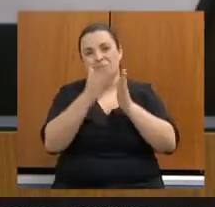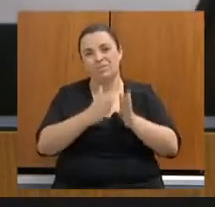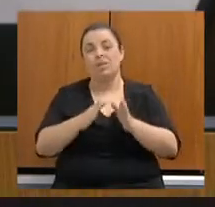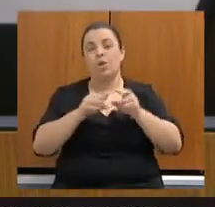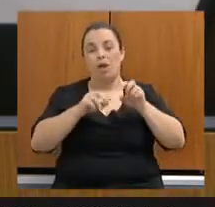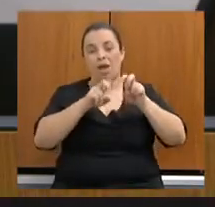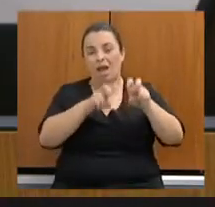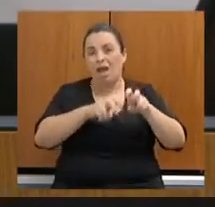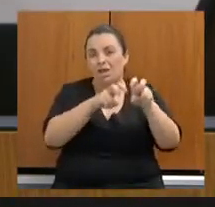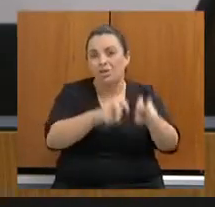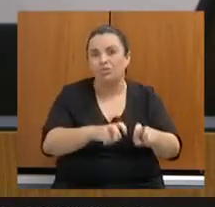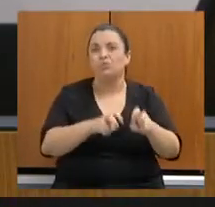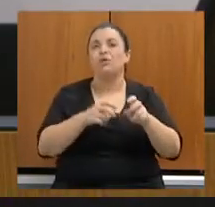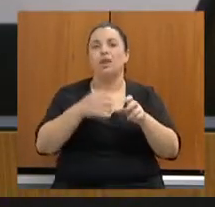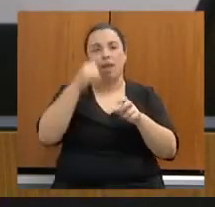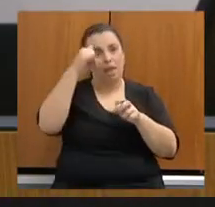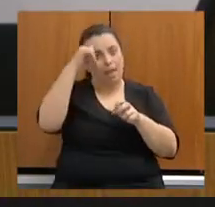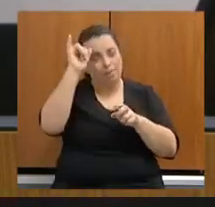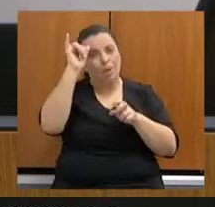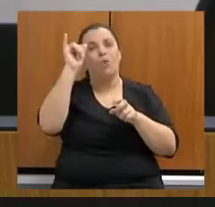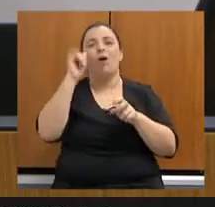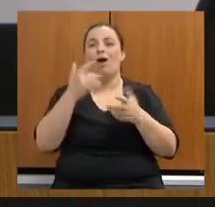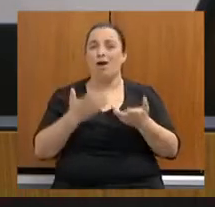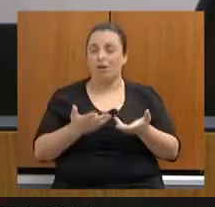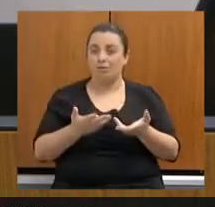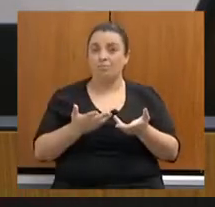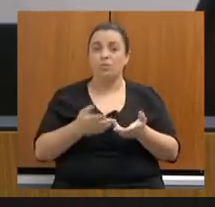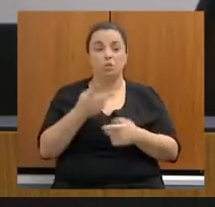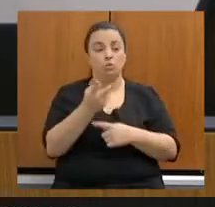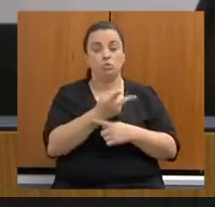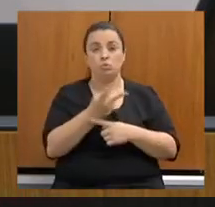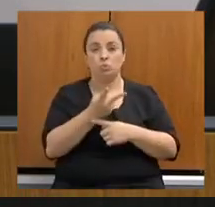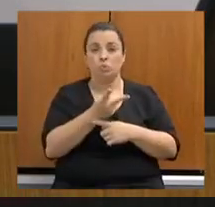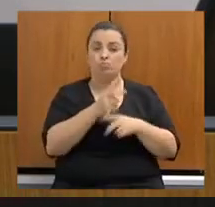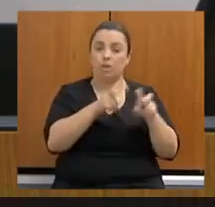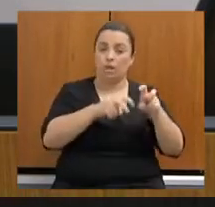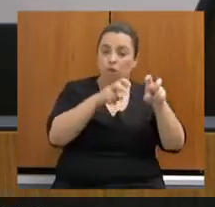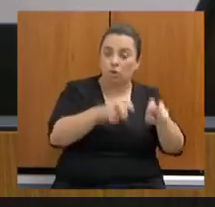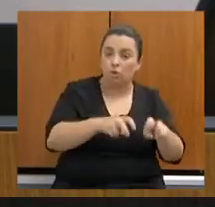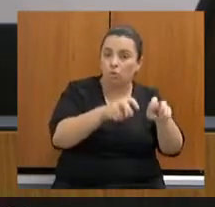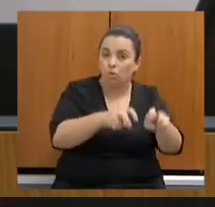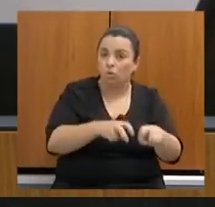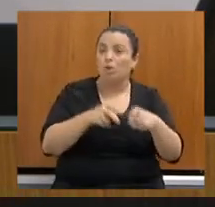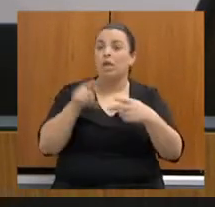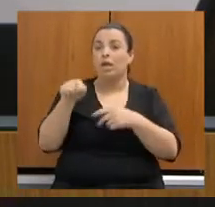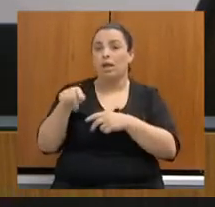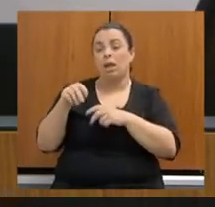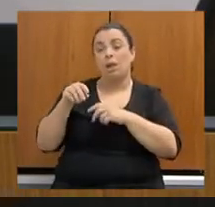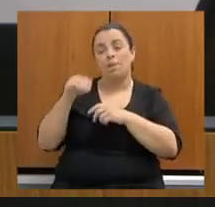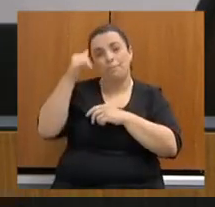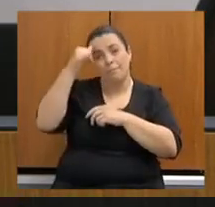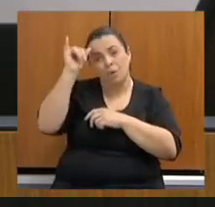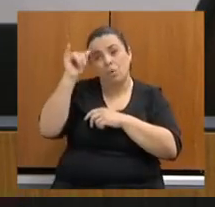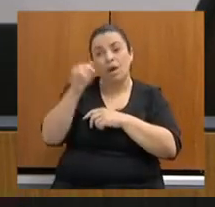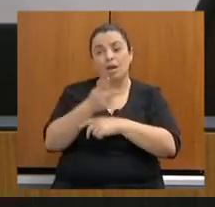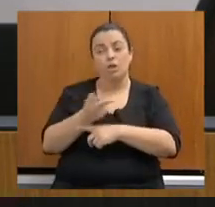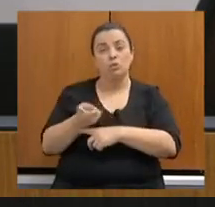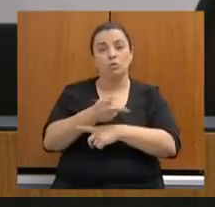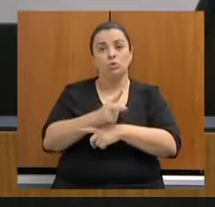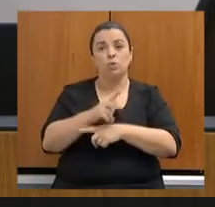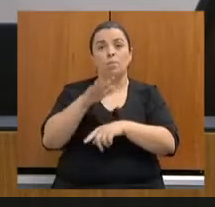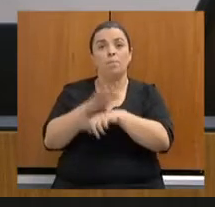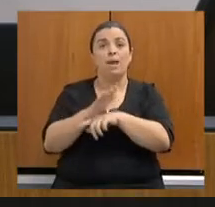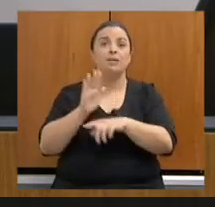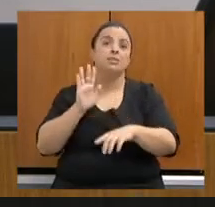agricultura e agropecuária são as duas As duas áreas que tem mais ajudado